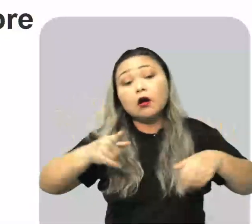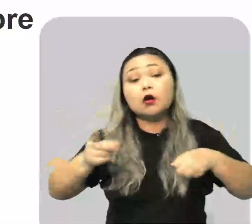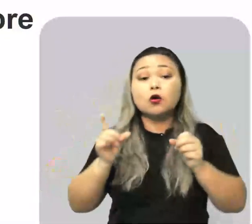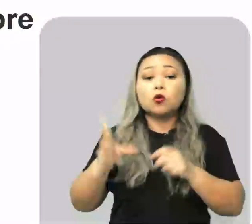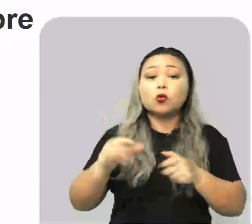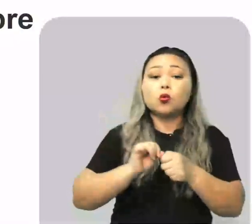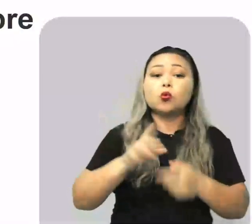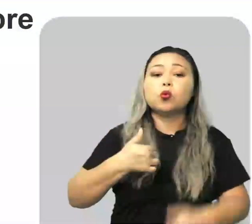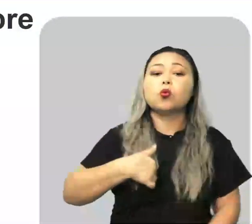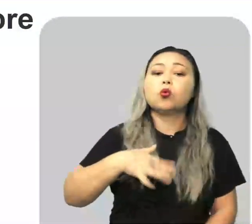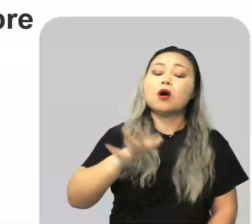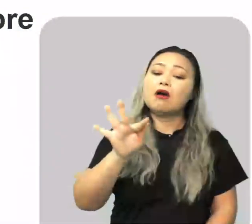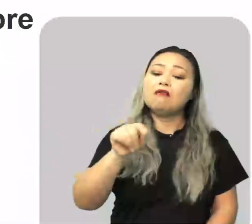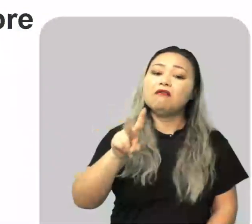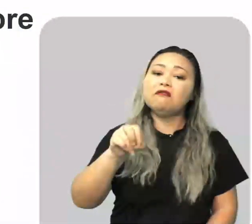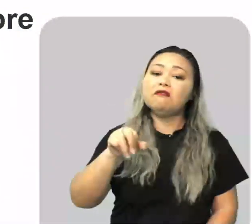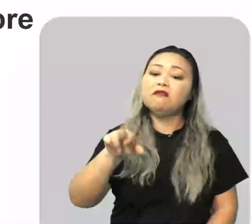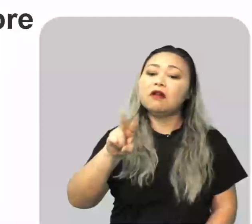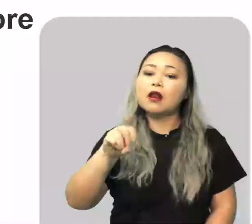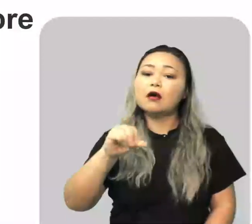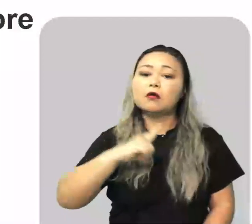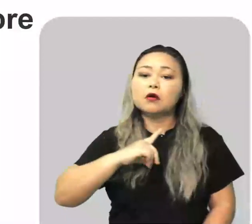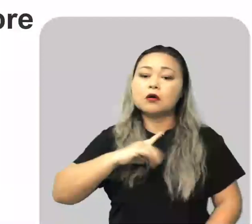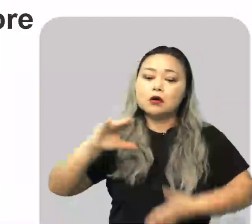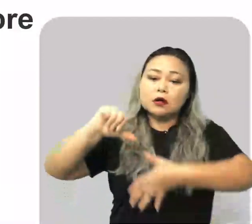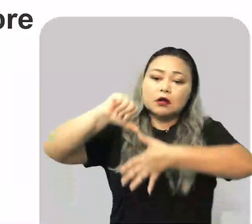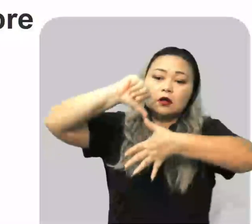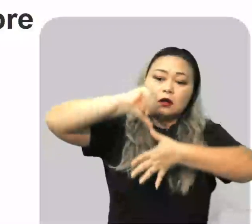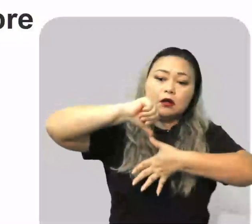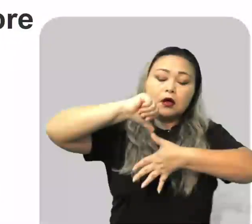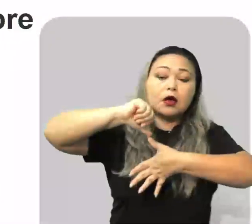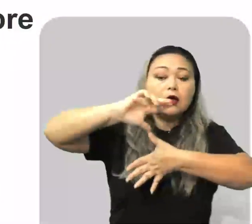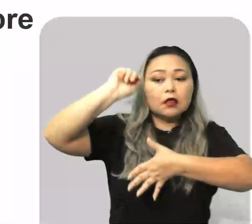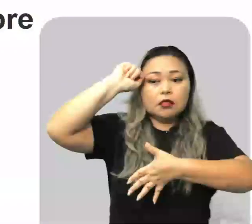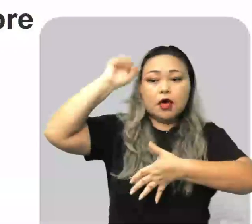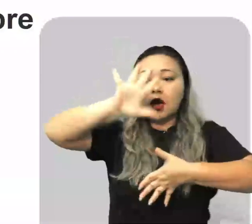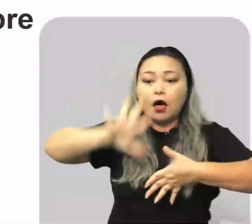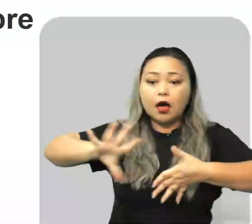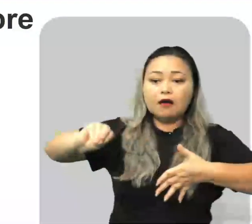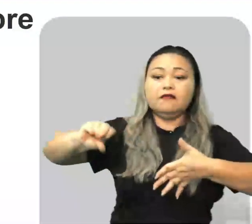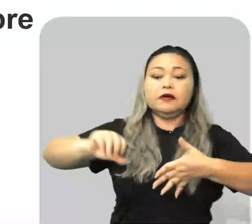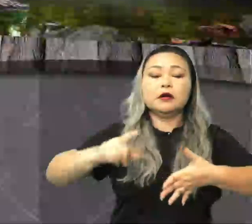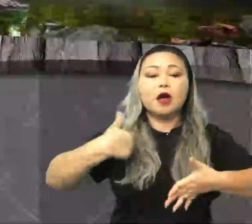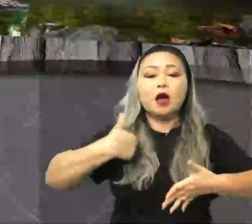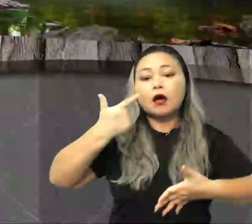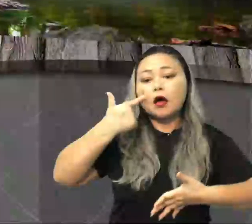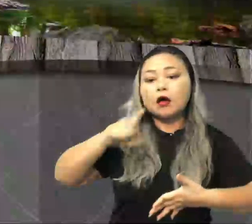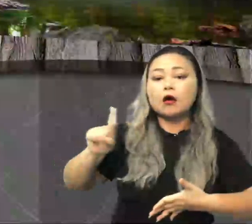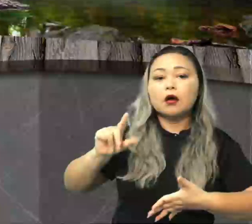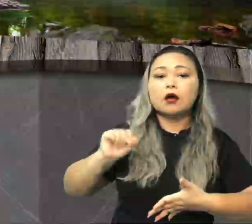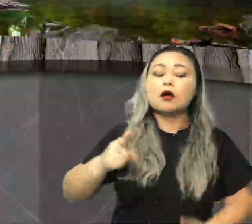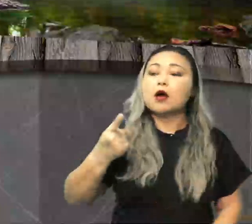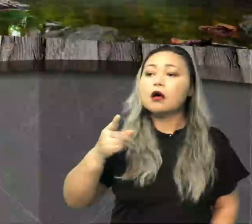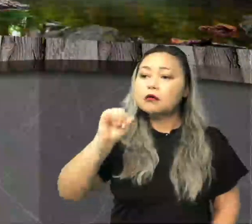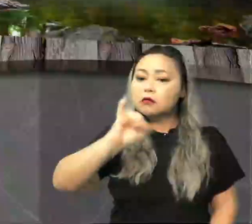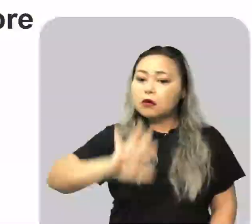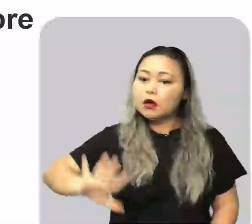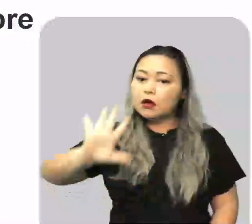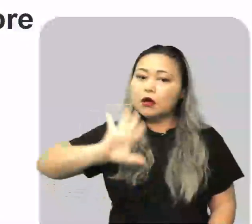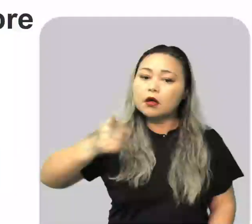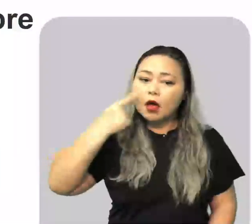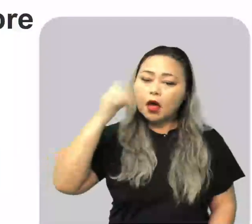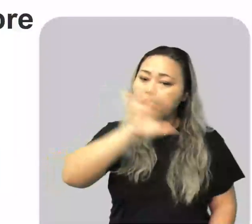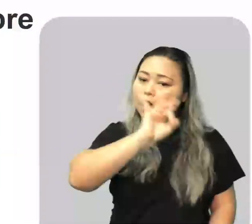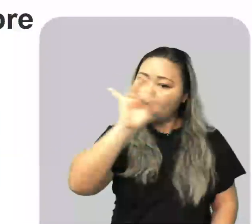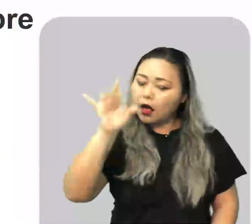gênero Flavivírus, que ocorre na América do Sul e na África, tá? Prestem atenção nas imagens que a gente está trazendo